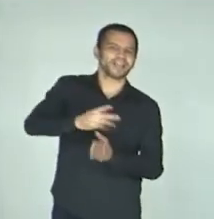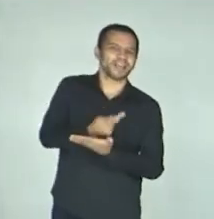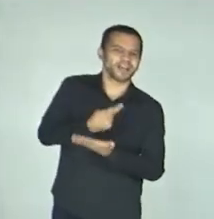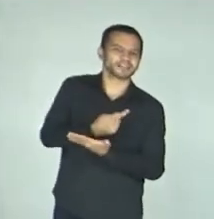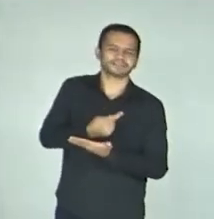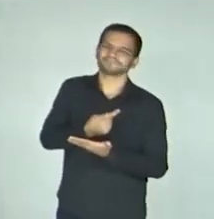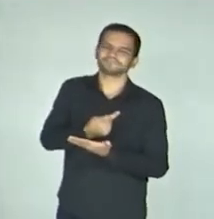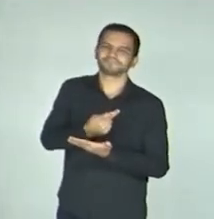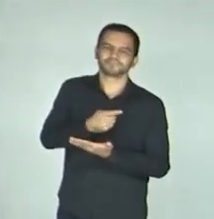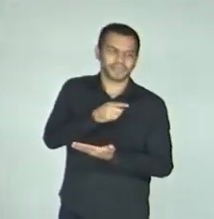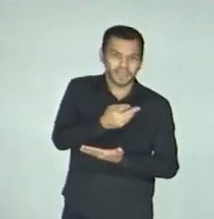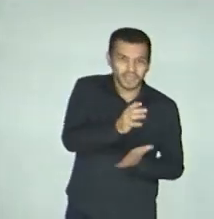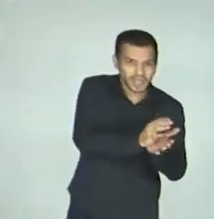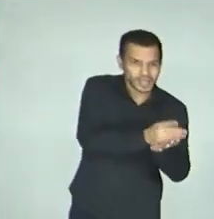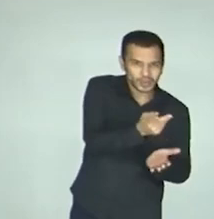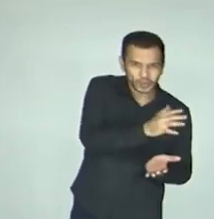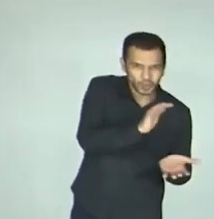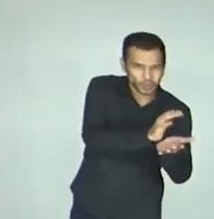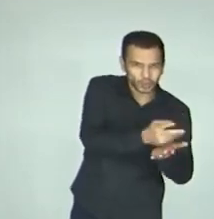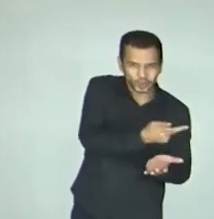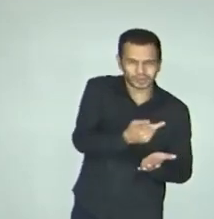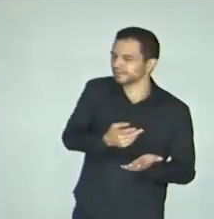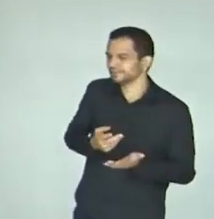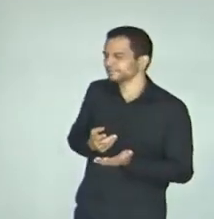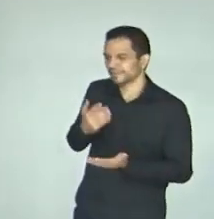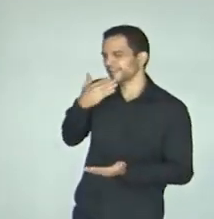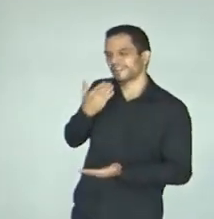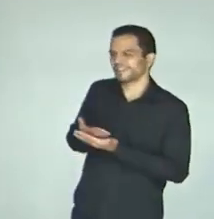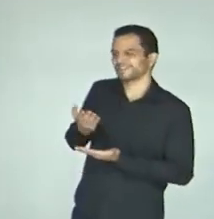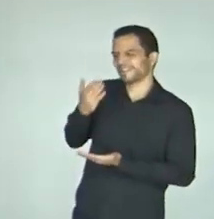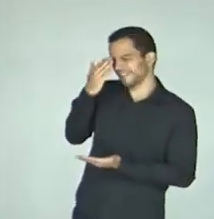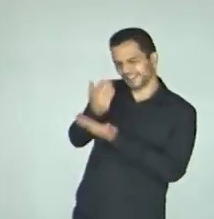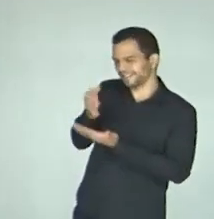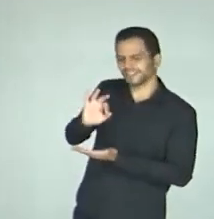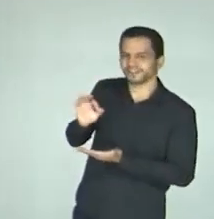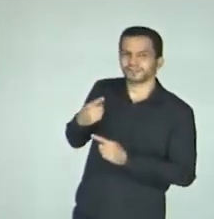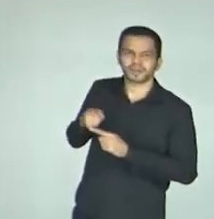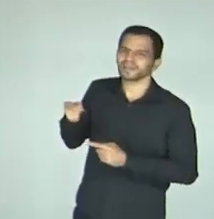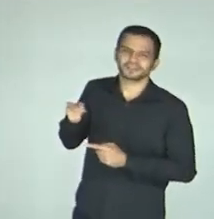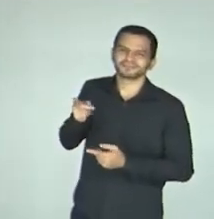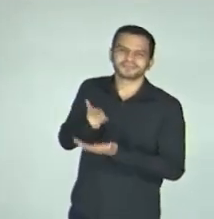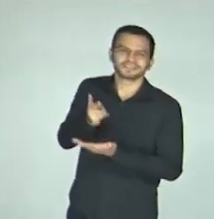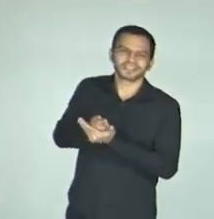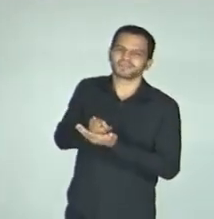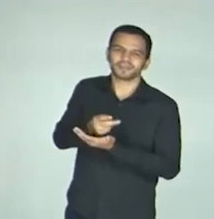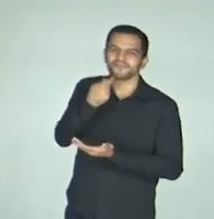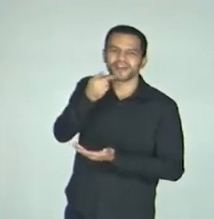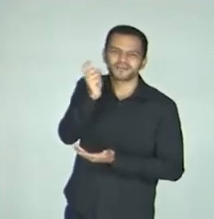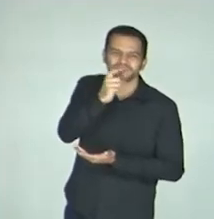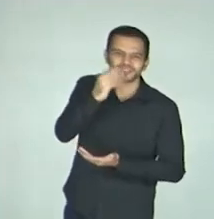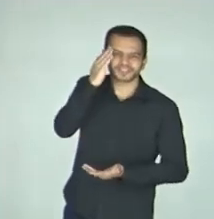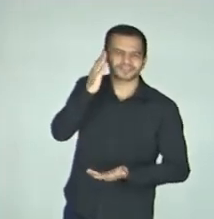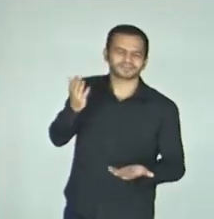sinal que não havia credibilidade no discurso Profético de ló junto ao seu genro Se